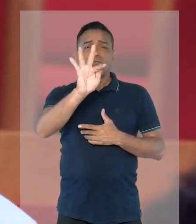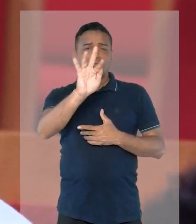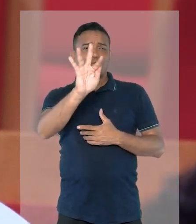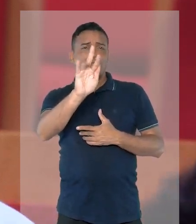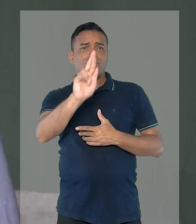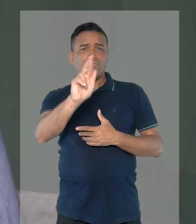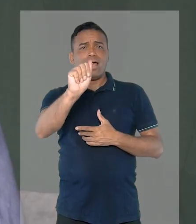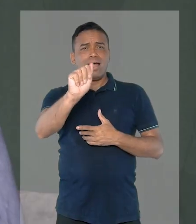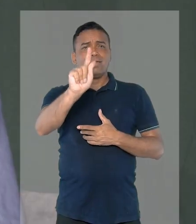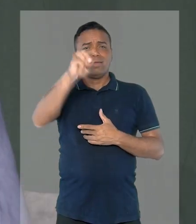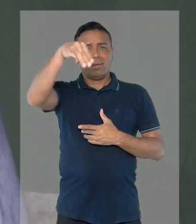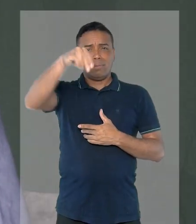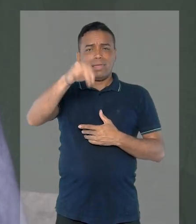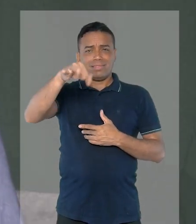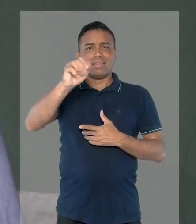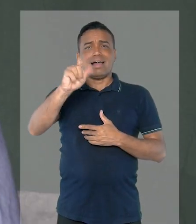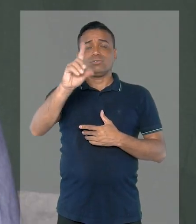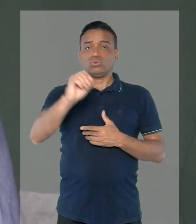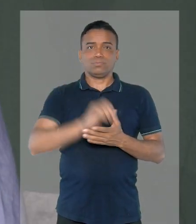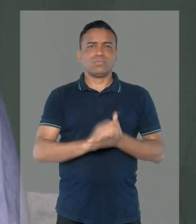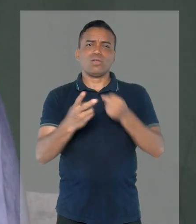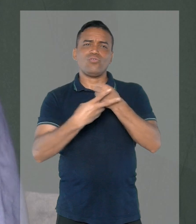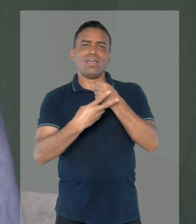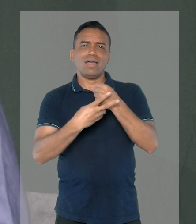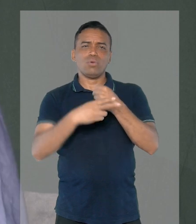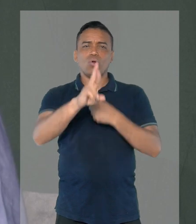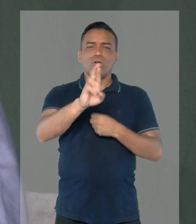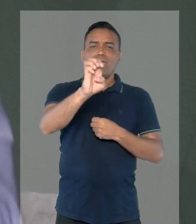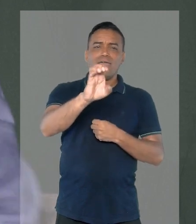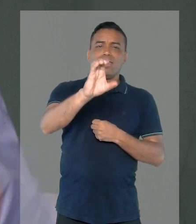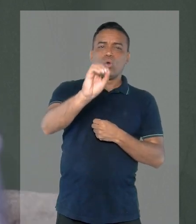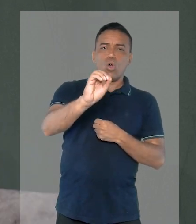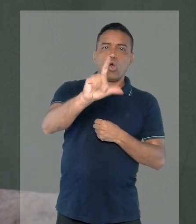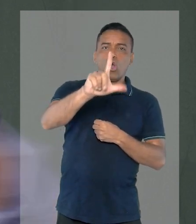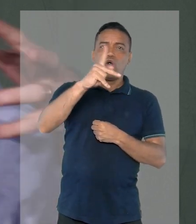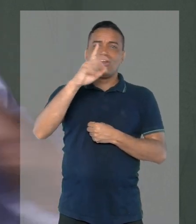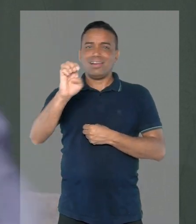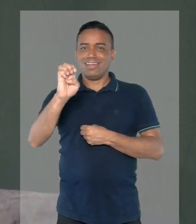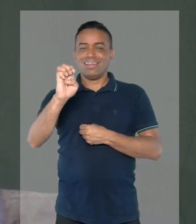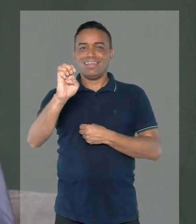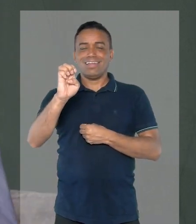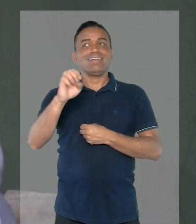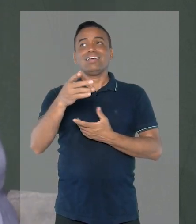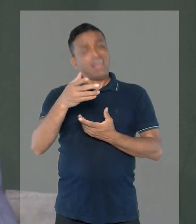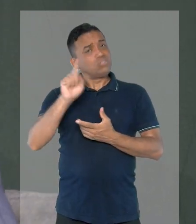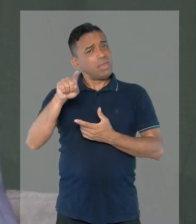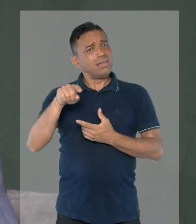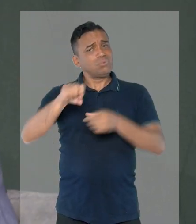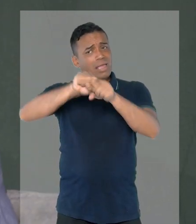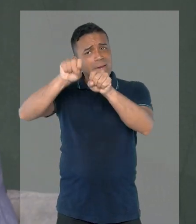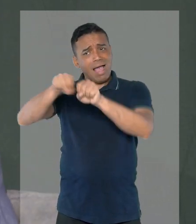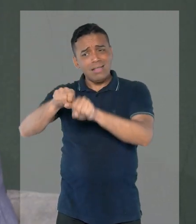Obrigado. Recolhe é um verbo muito bom, né, para tratar do sujeito fragmentado. É isso mesmo, é juntar uns caquinhos,